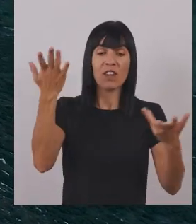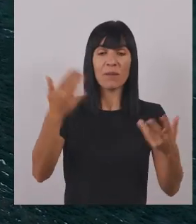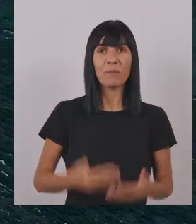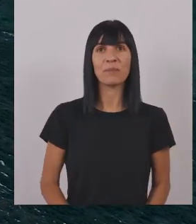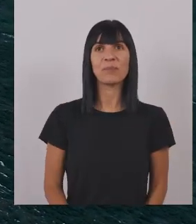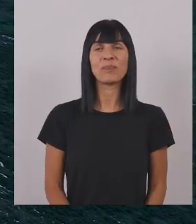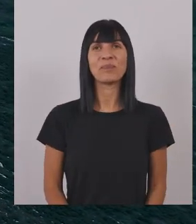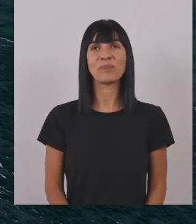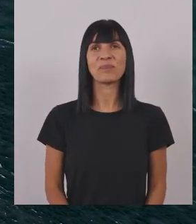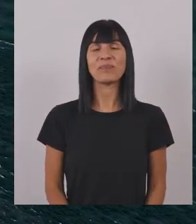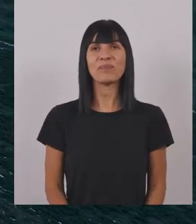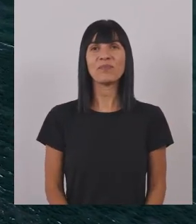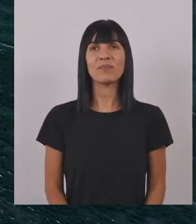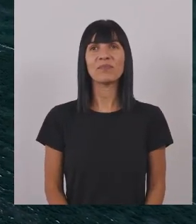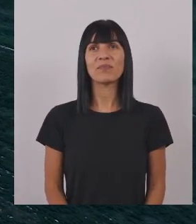era assim a vida.